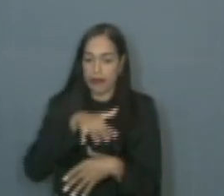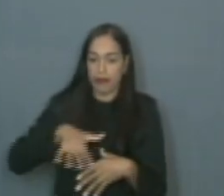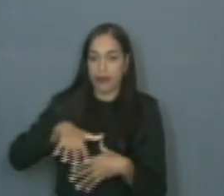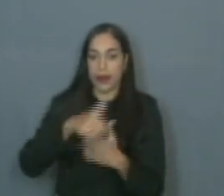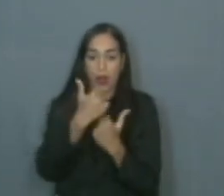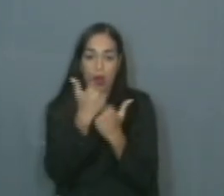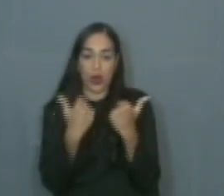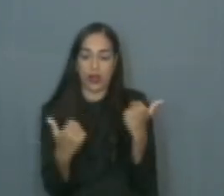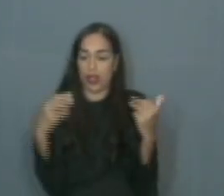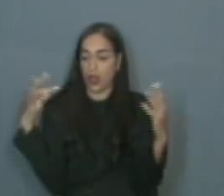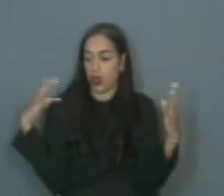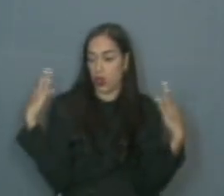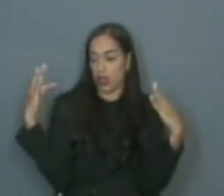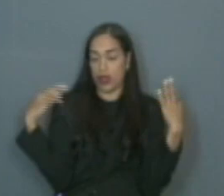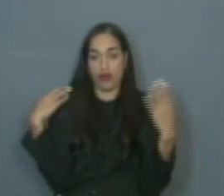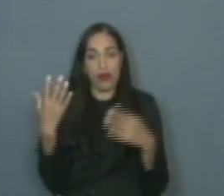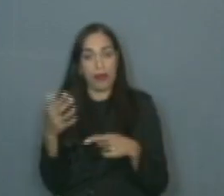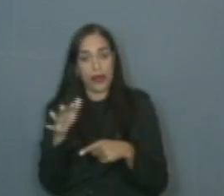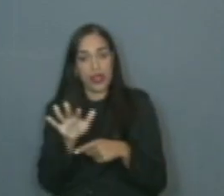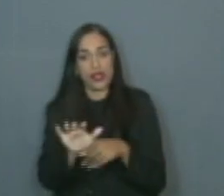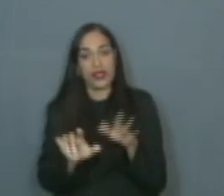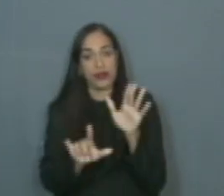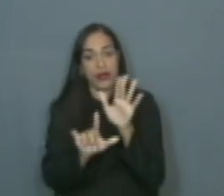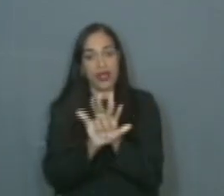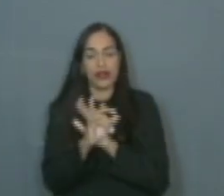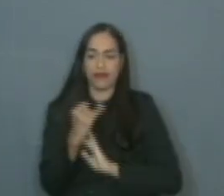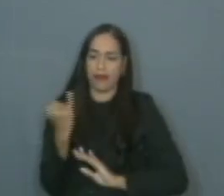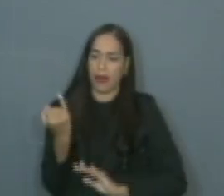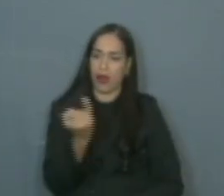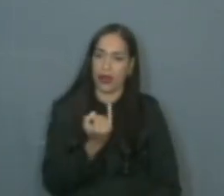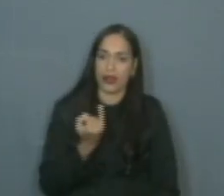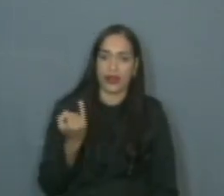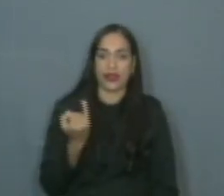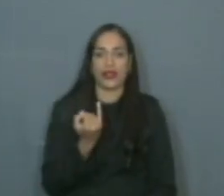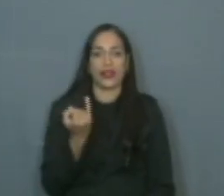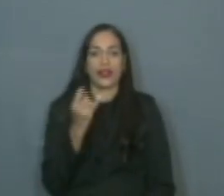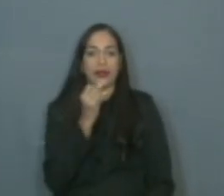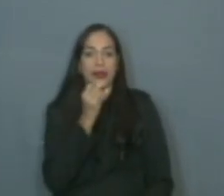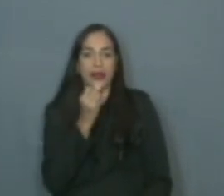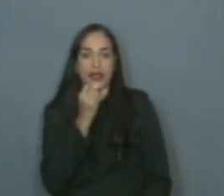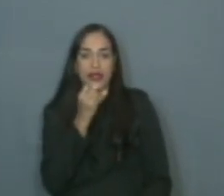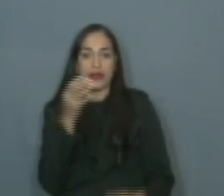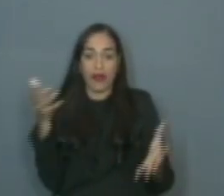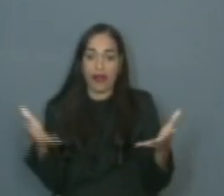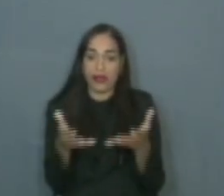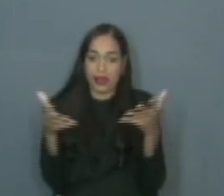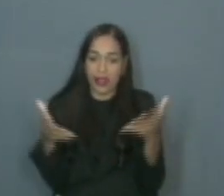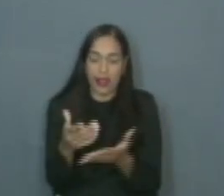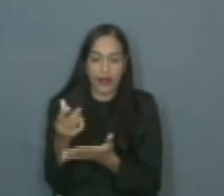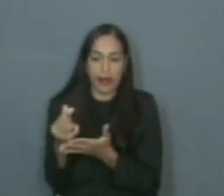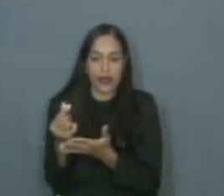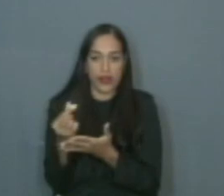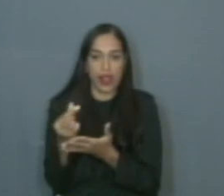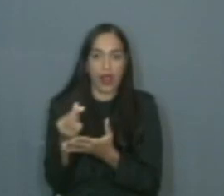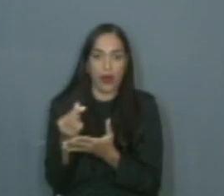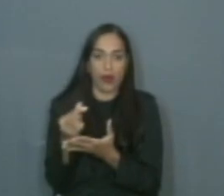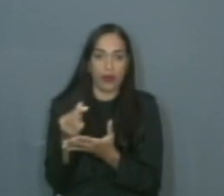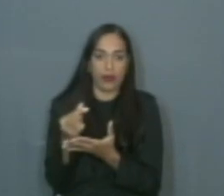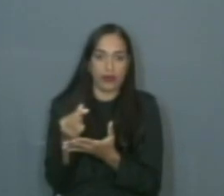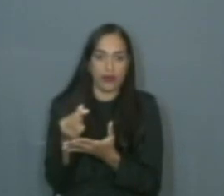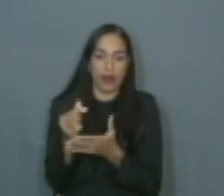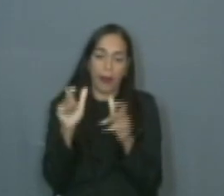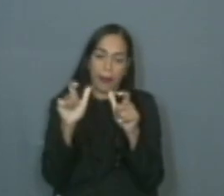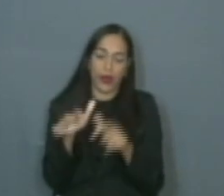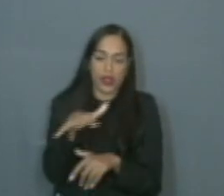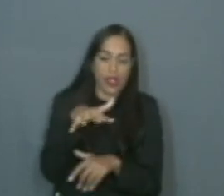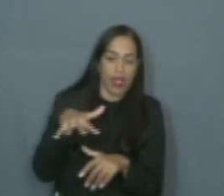de turismo, apresentamos leis importantes, como, por exemplo, a de incentivo fiscal para o setor, sempre em